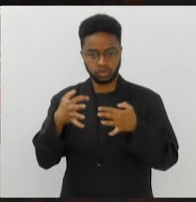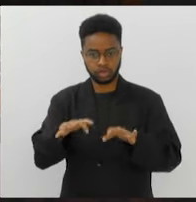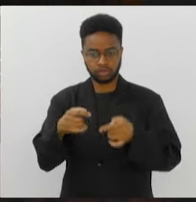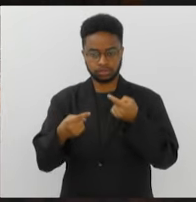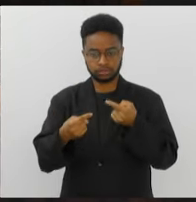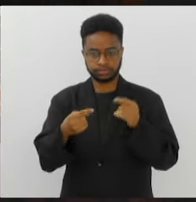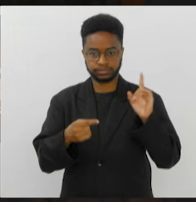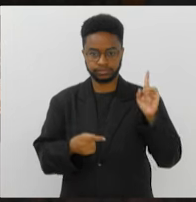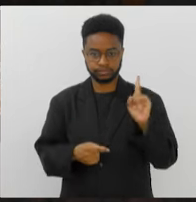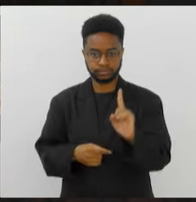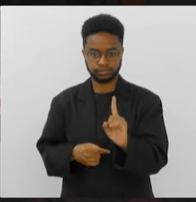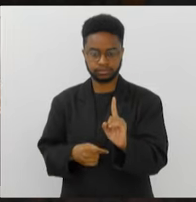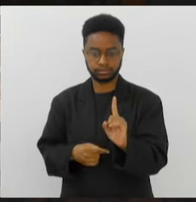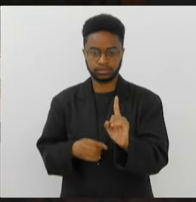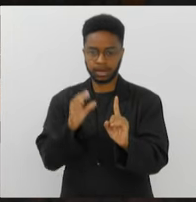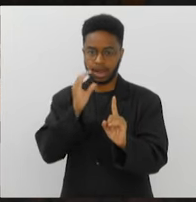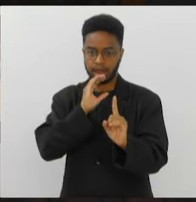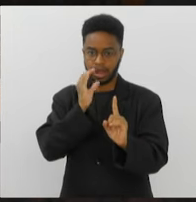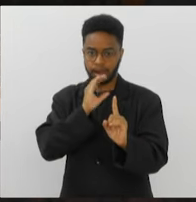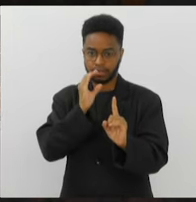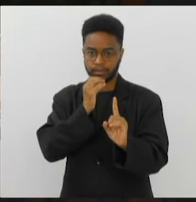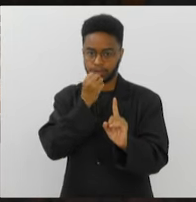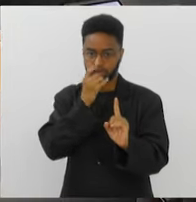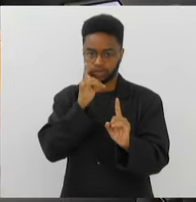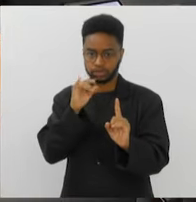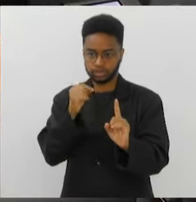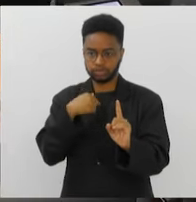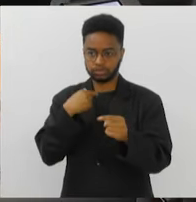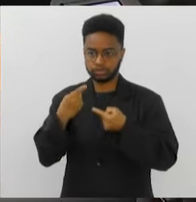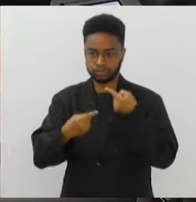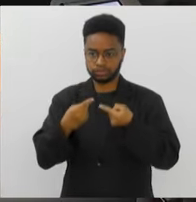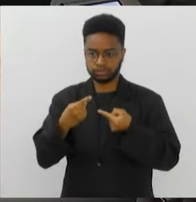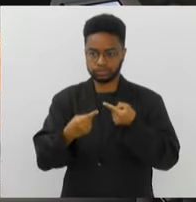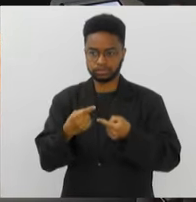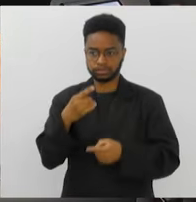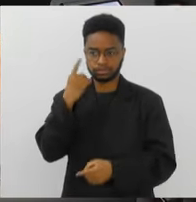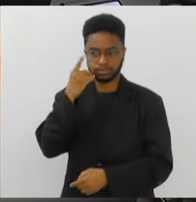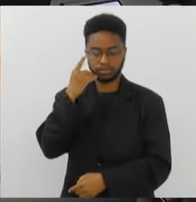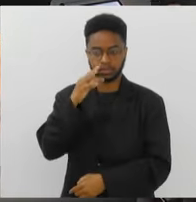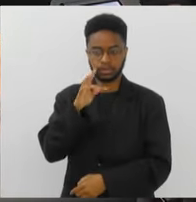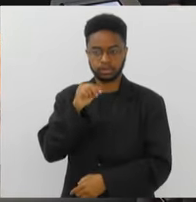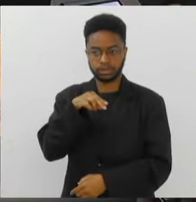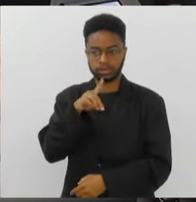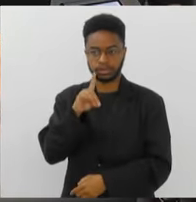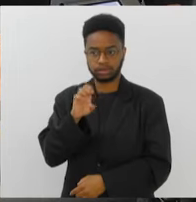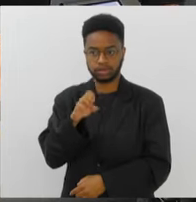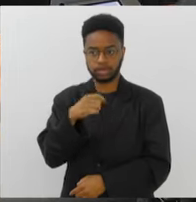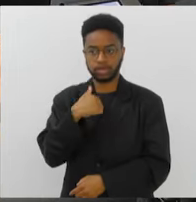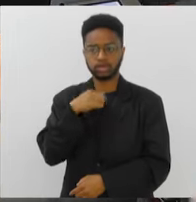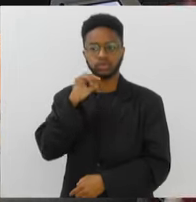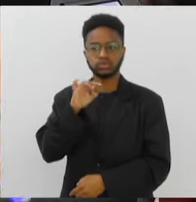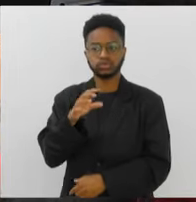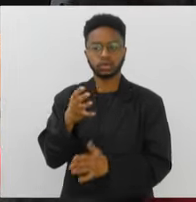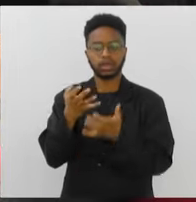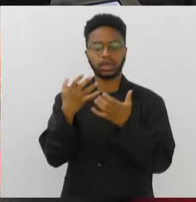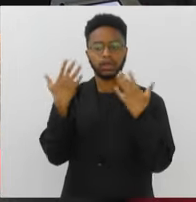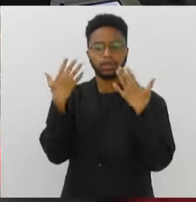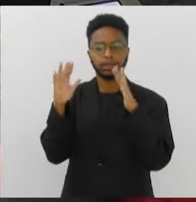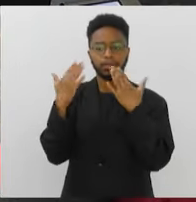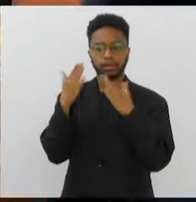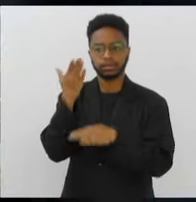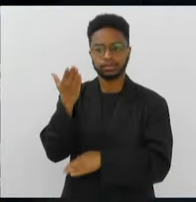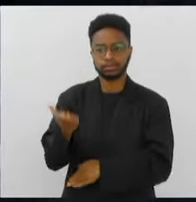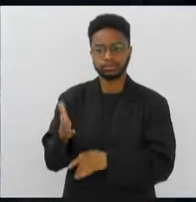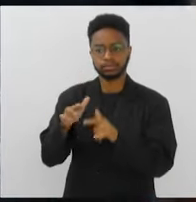discutir. Presidente, rapidamente, bom dia. Para discutir. Deputado Tony Vieira, por favor. Só parabenizar Vossa Excelência